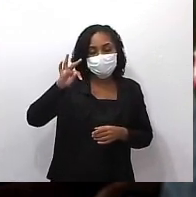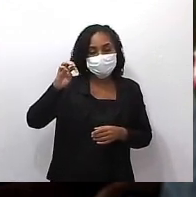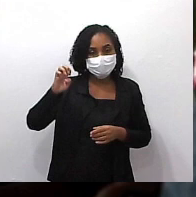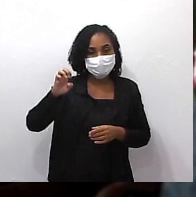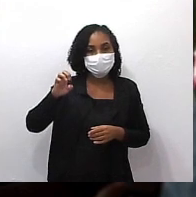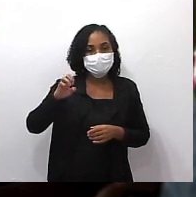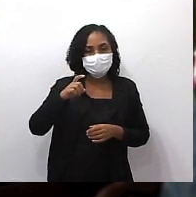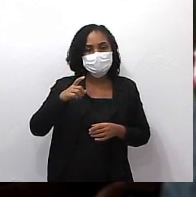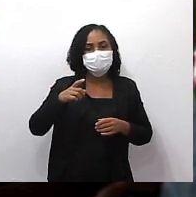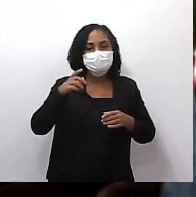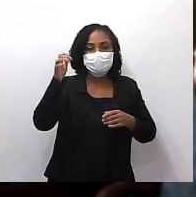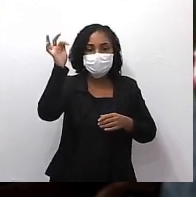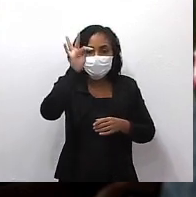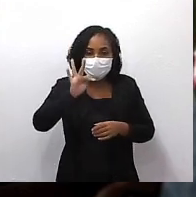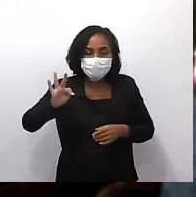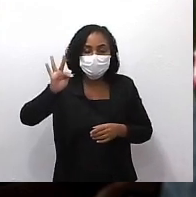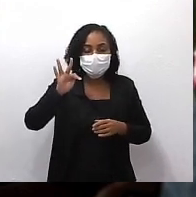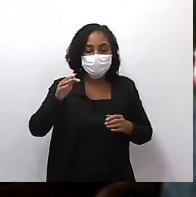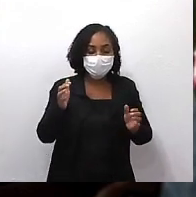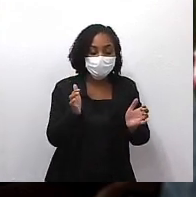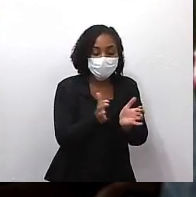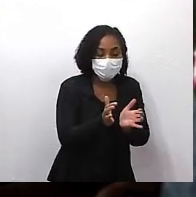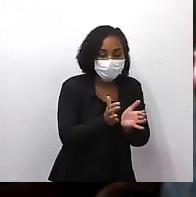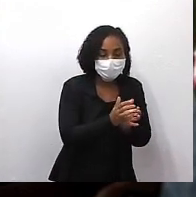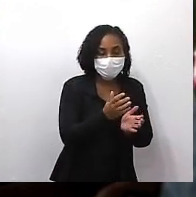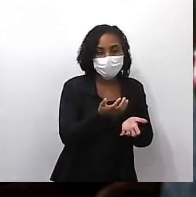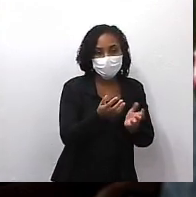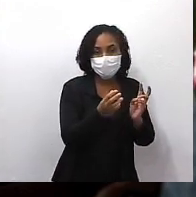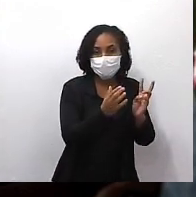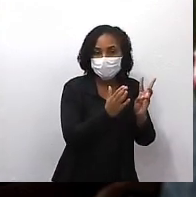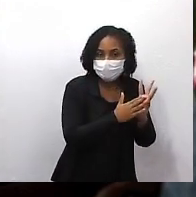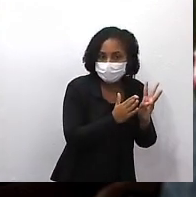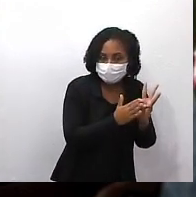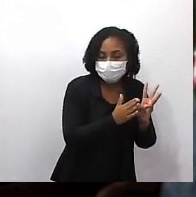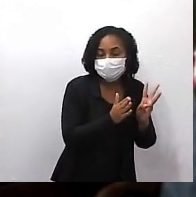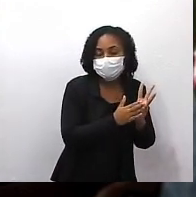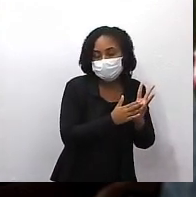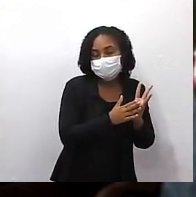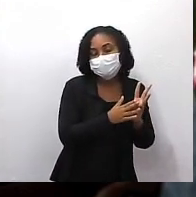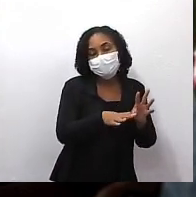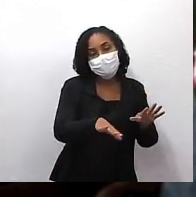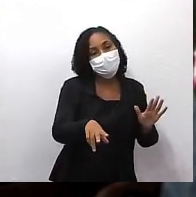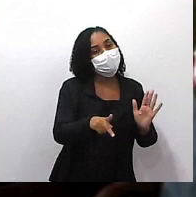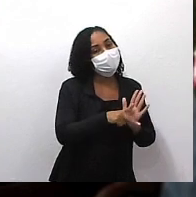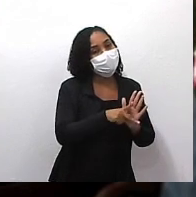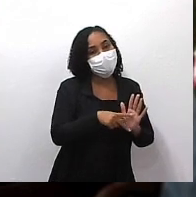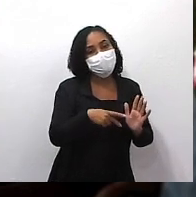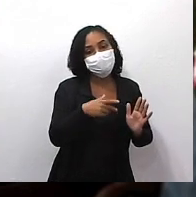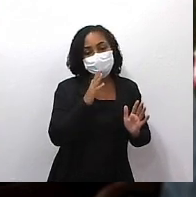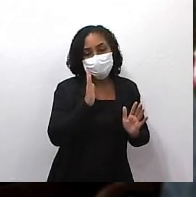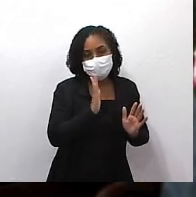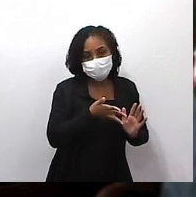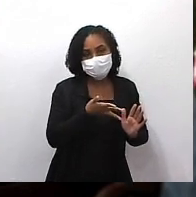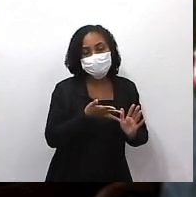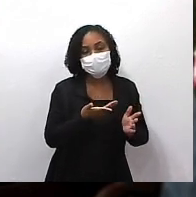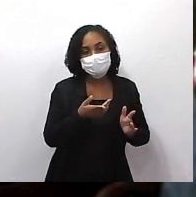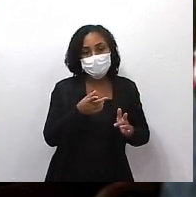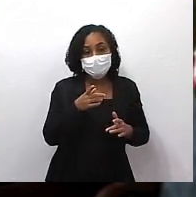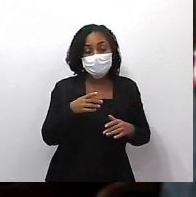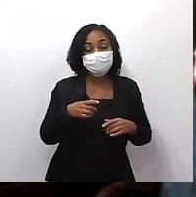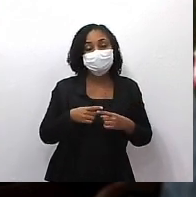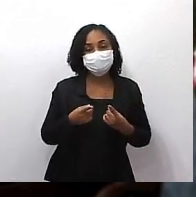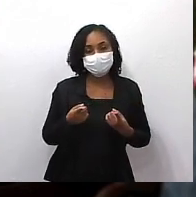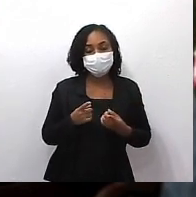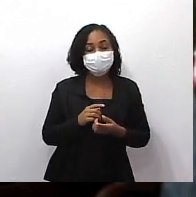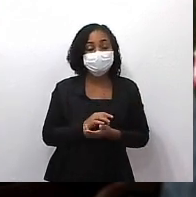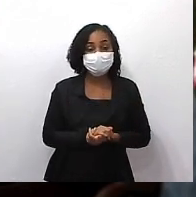muito grande do governo federal com os indígenas, porque está sendo construída em área, né, que pertence aos indígenas, em área de reserva